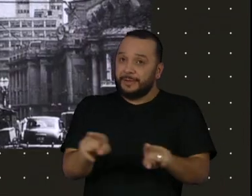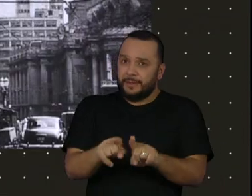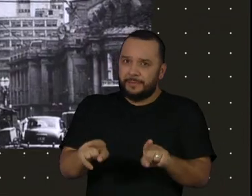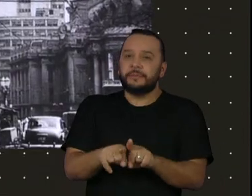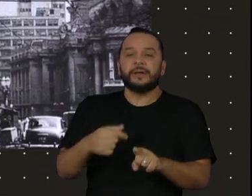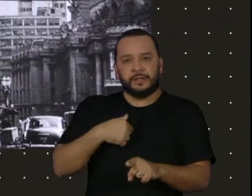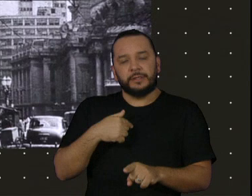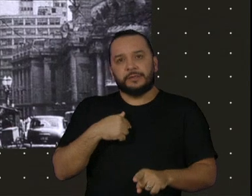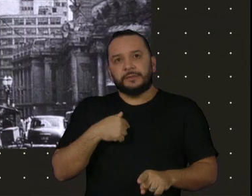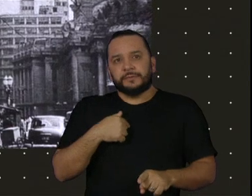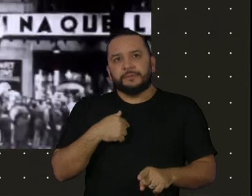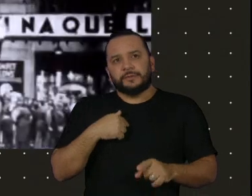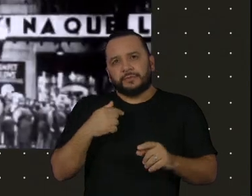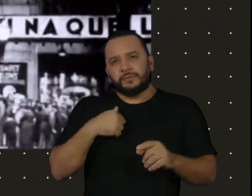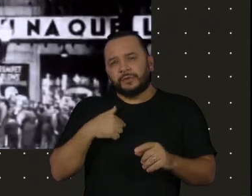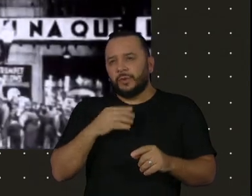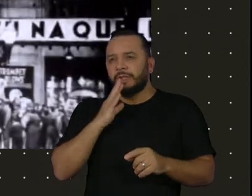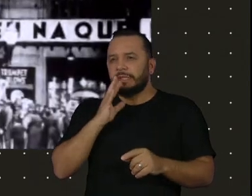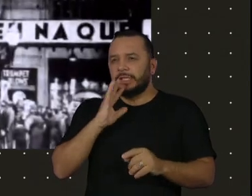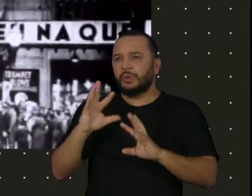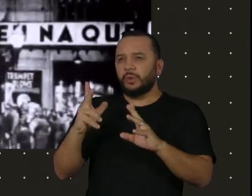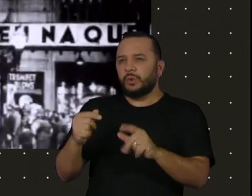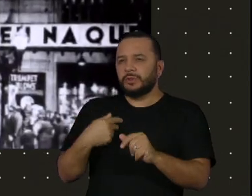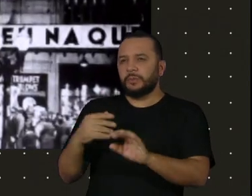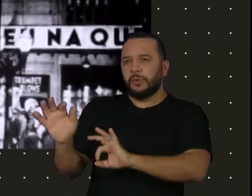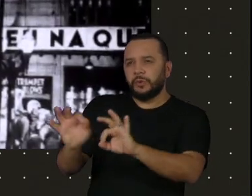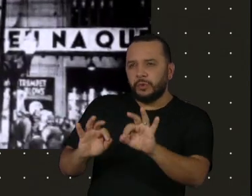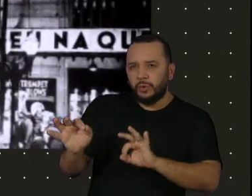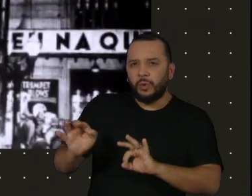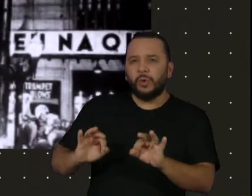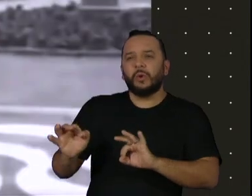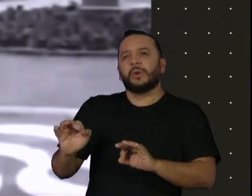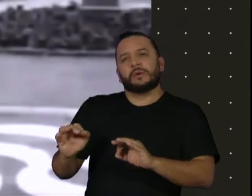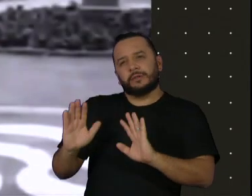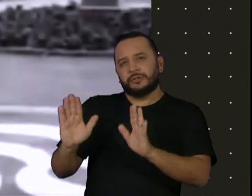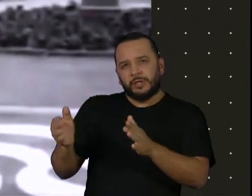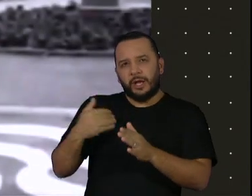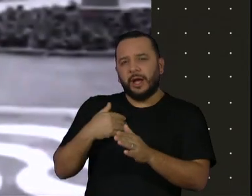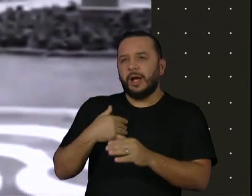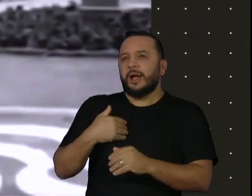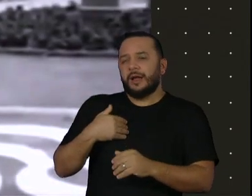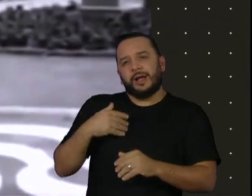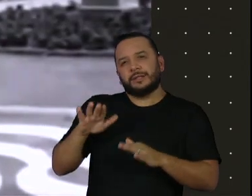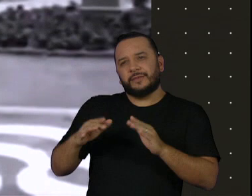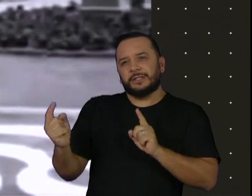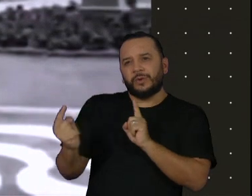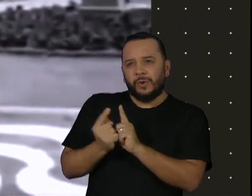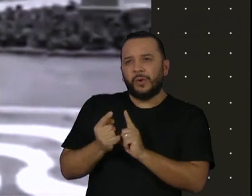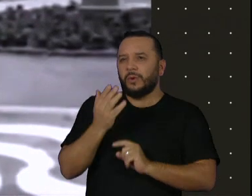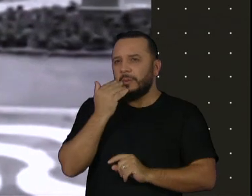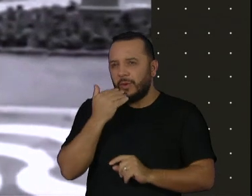de produtores de cinema. E havia sempre os encontros, almoço, cafezinho.